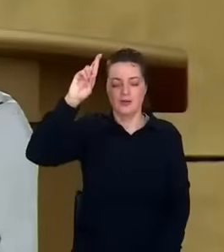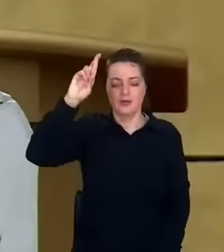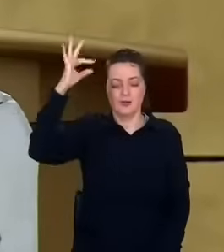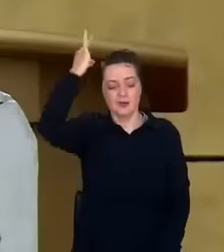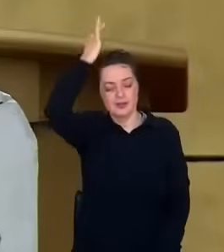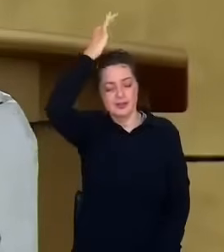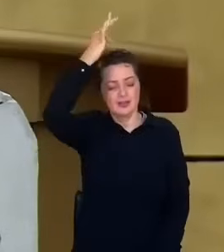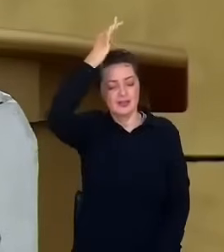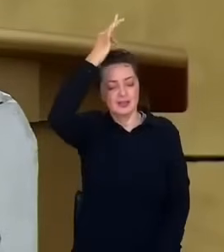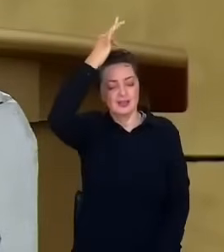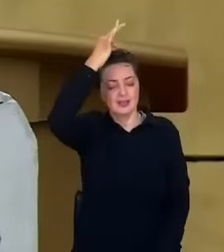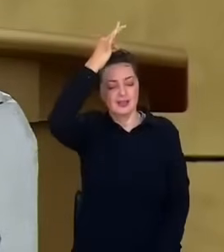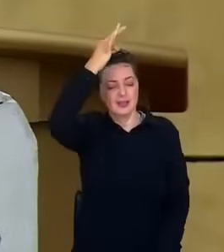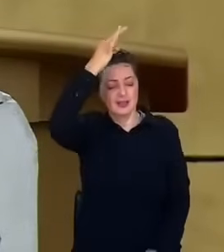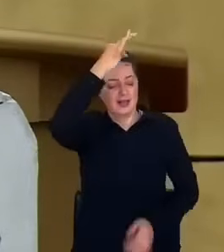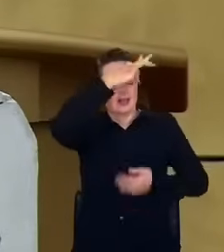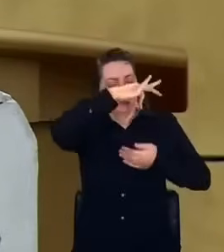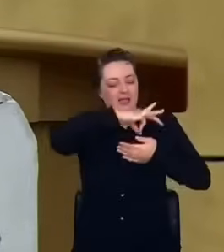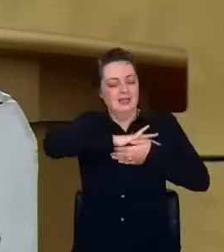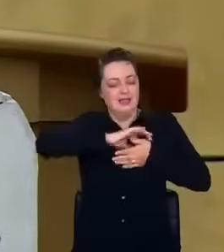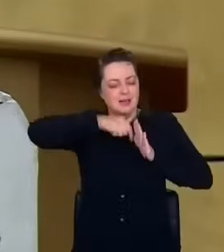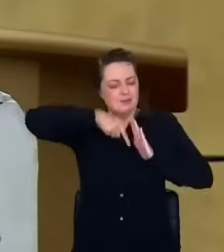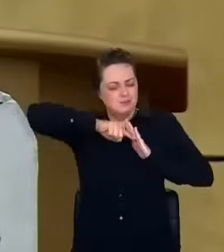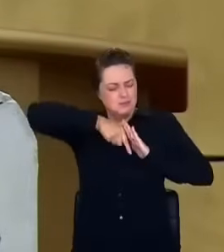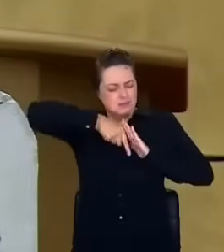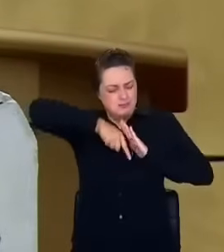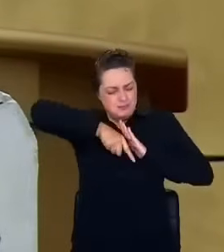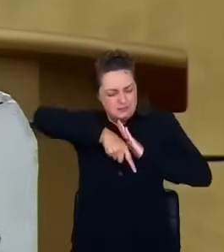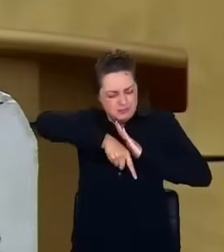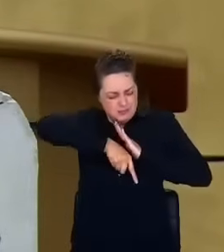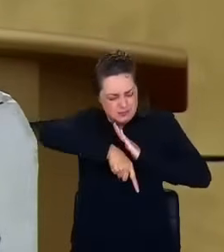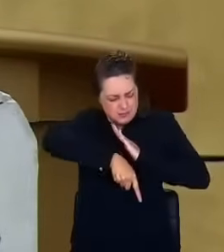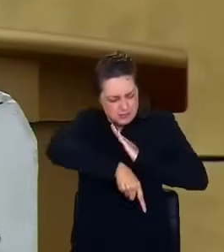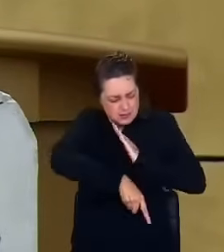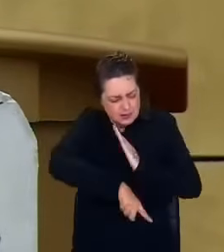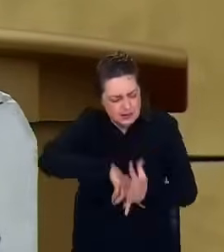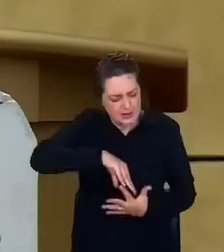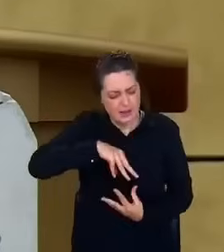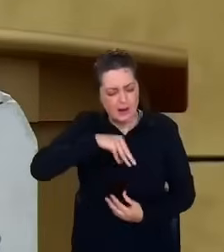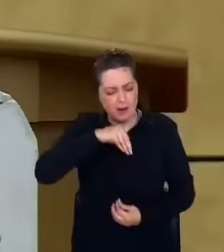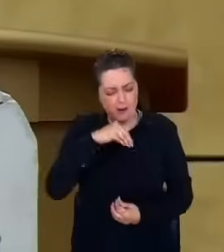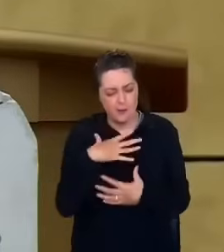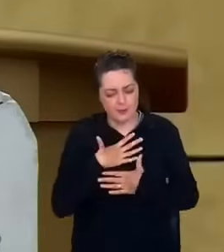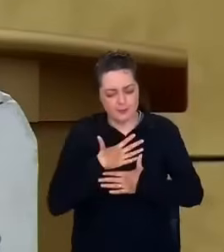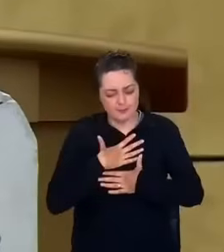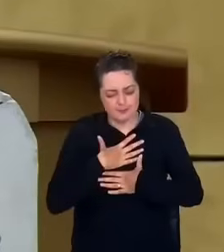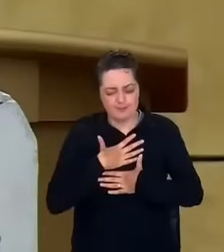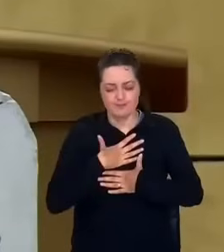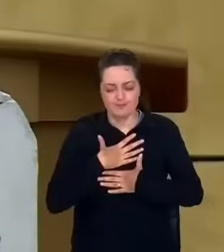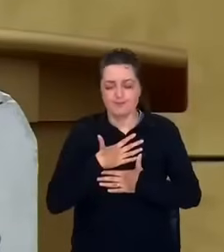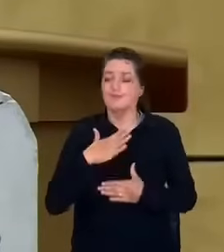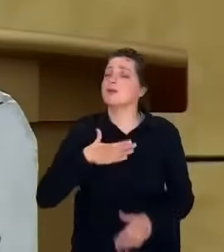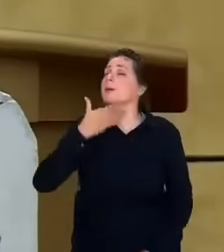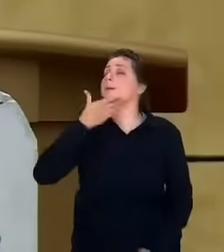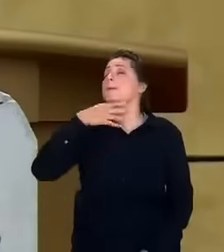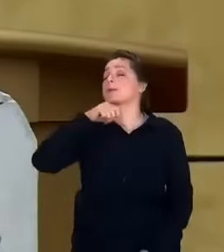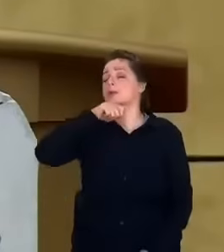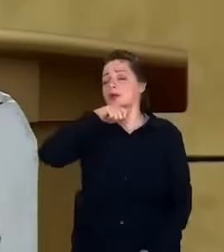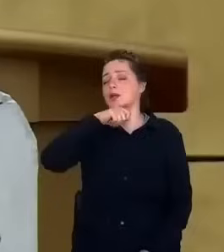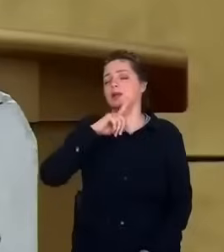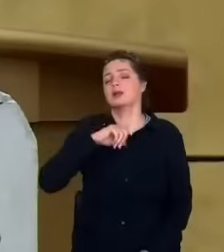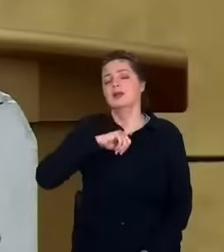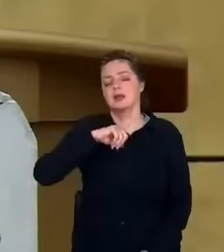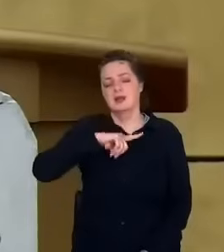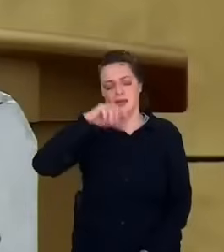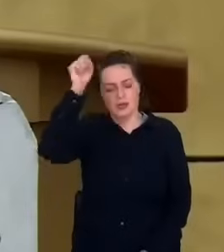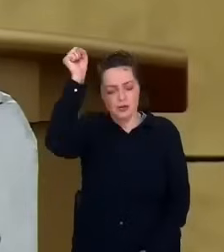penetrando-lhe no mais profundo da sua alma. Ó, meu Pai, haja luz